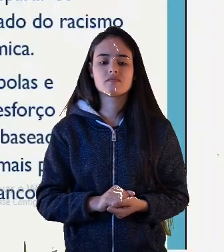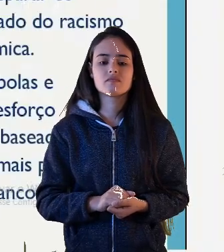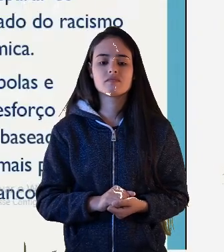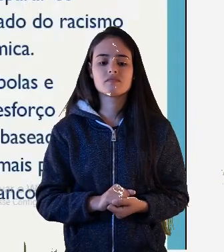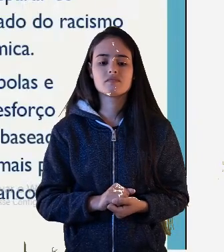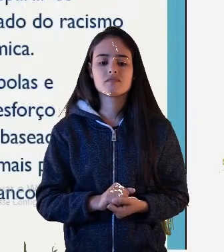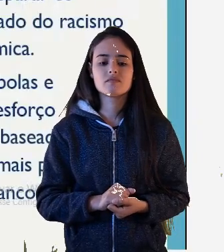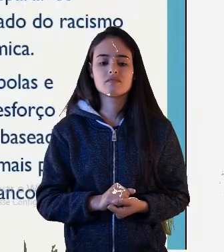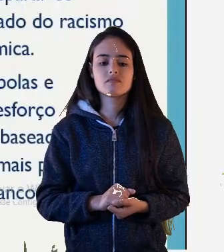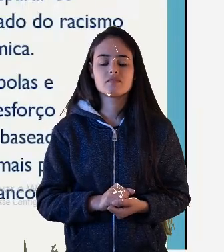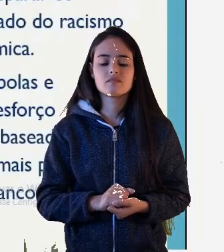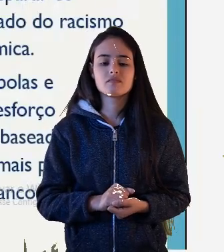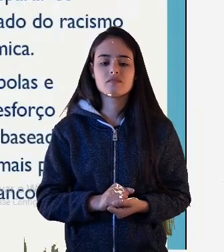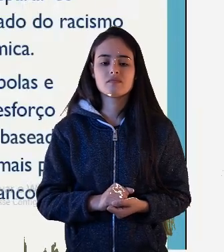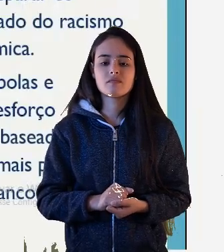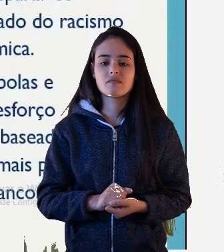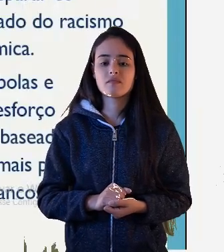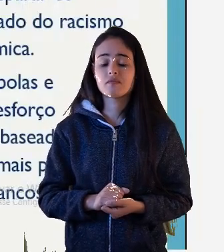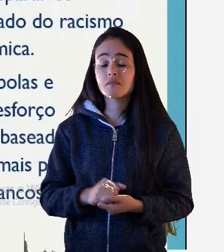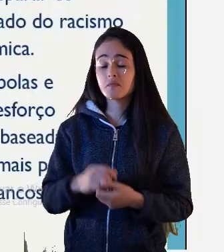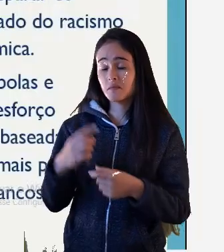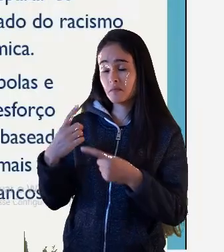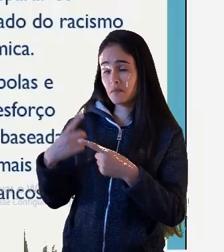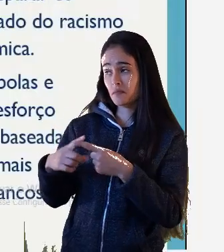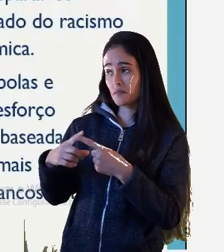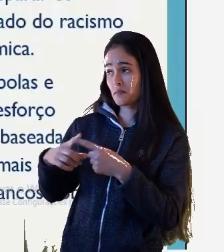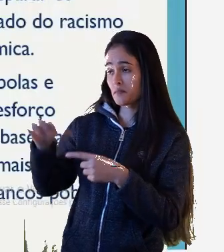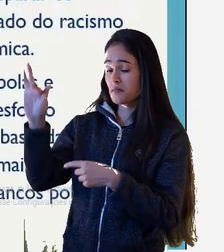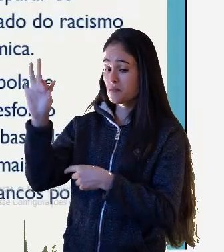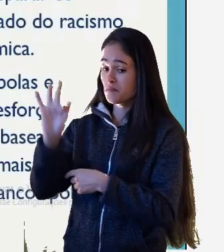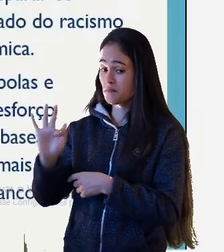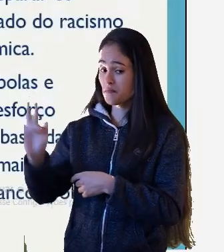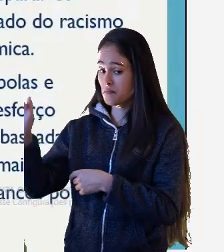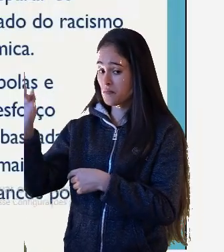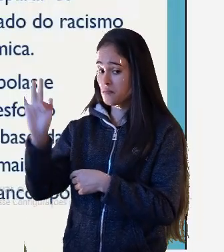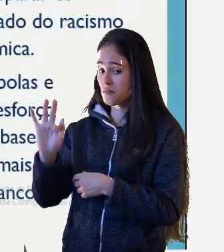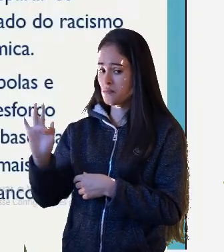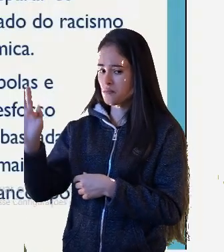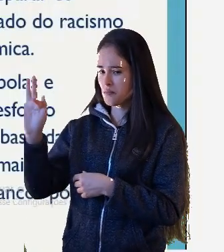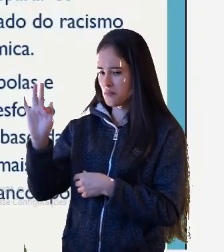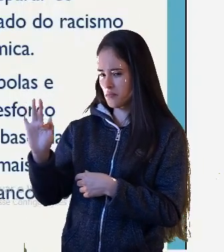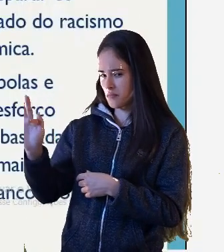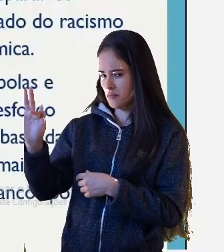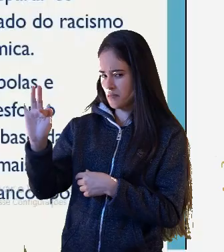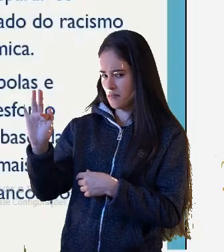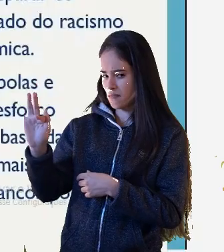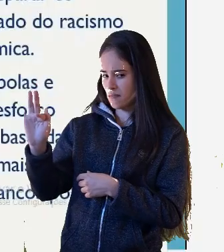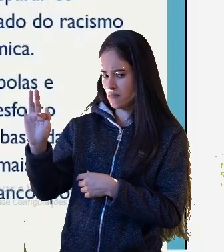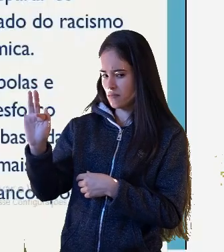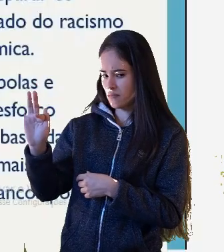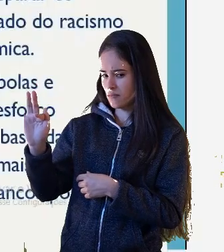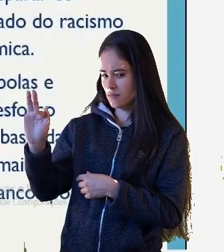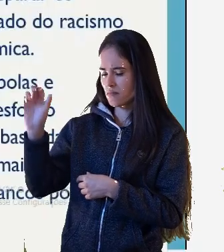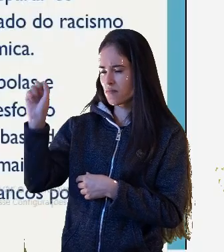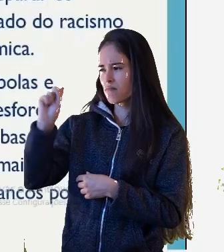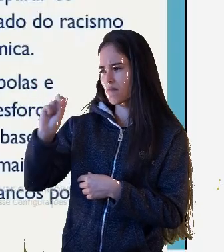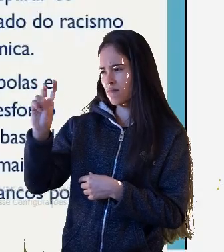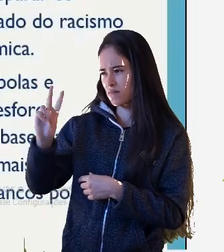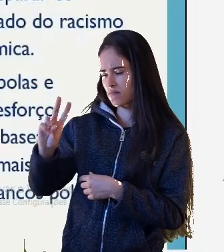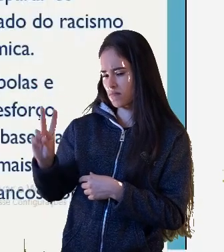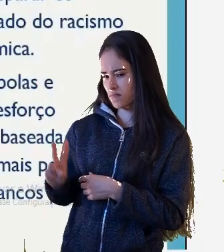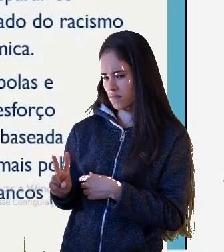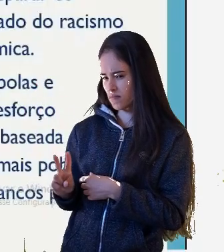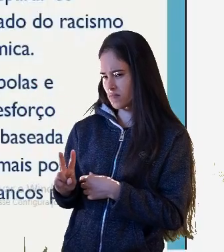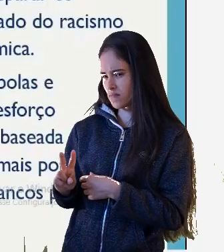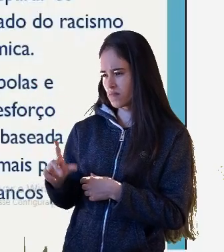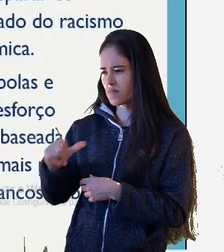né, de uma linhagem, né, que sempre teve o privilégio, e agora é a hora de reparar historicamente, né. Mas é difícil abrir mão de privilégio,